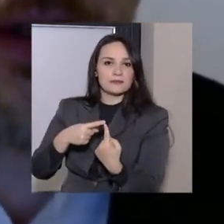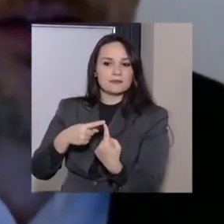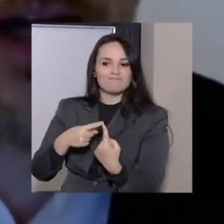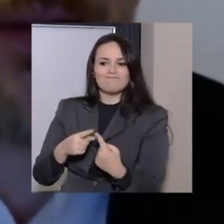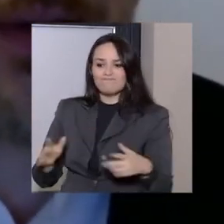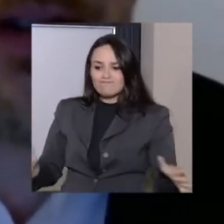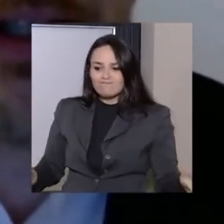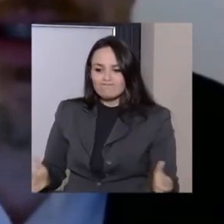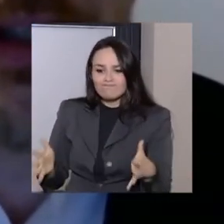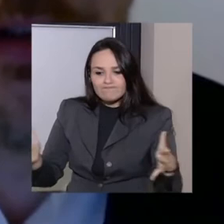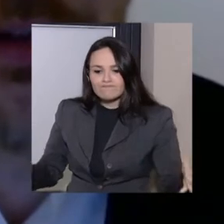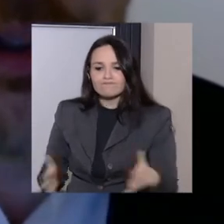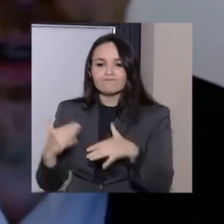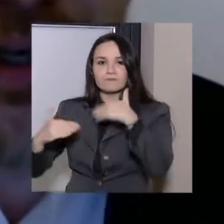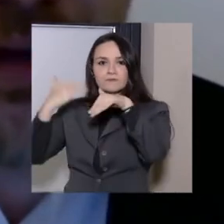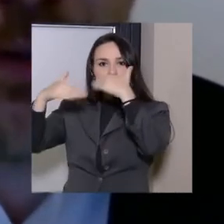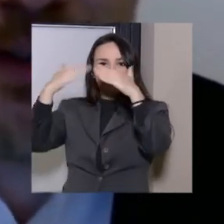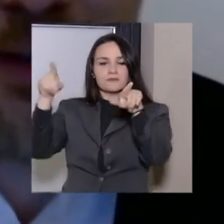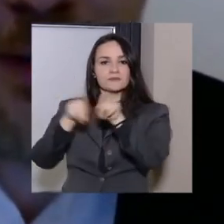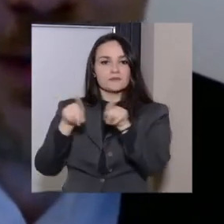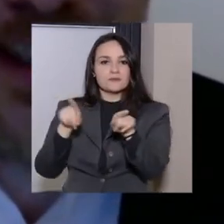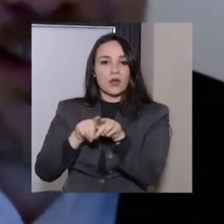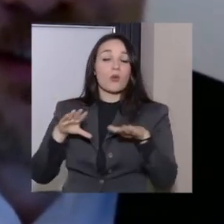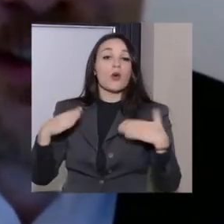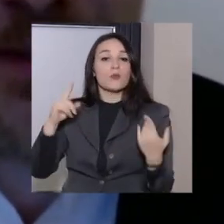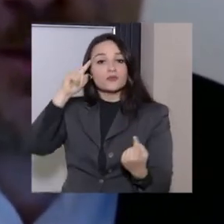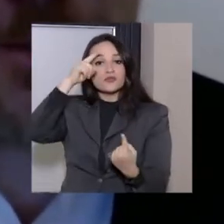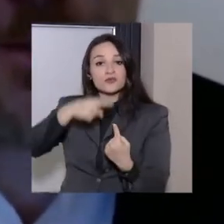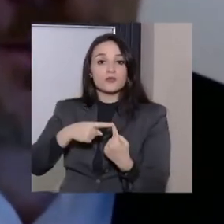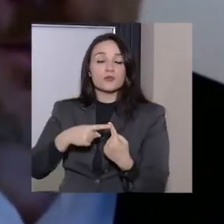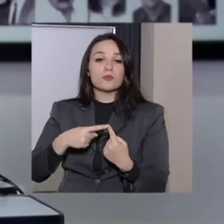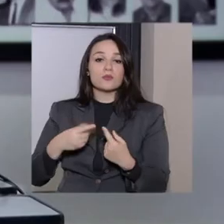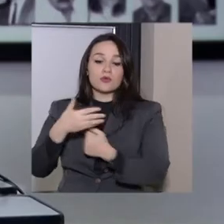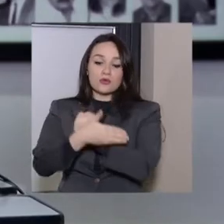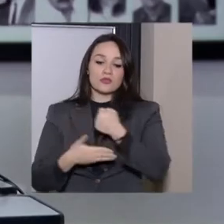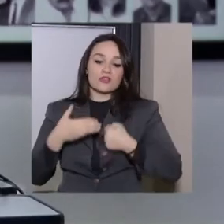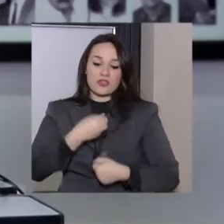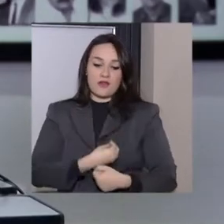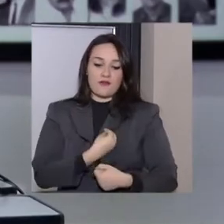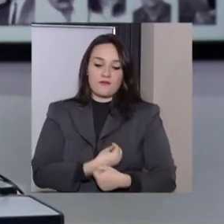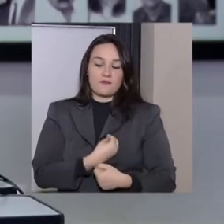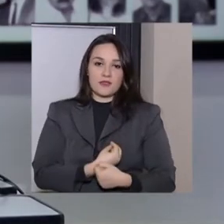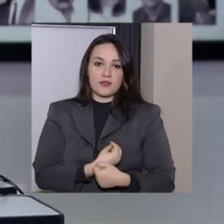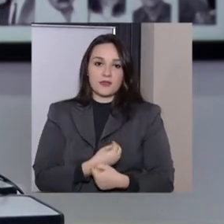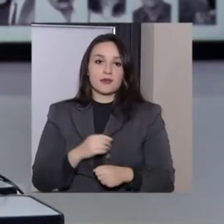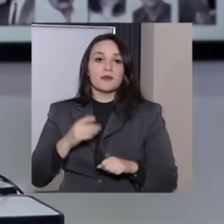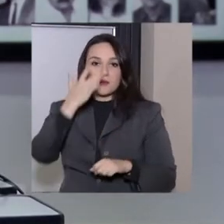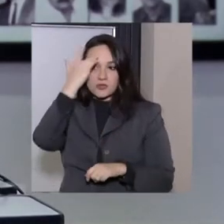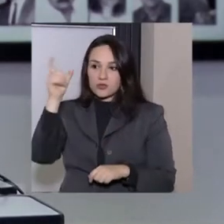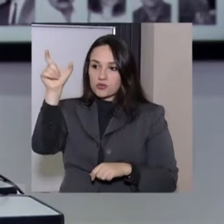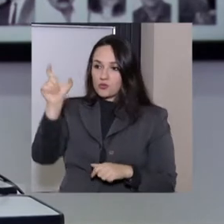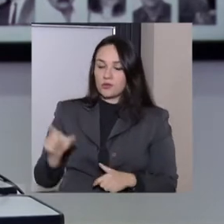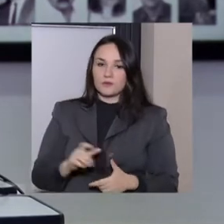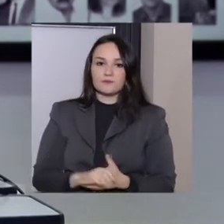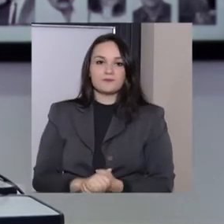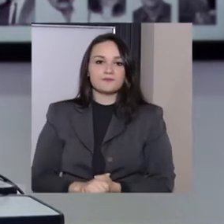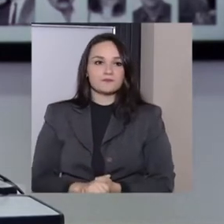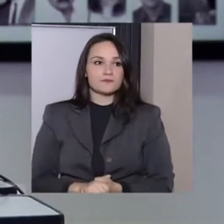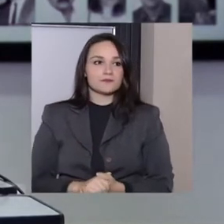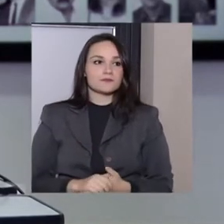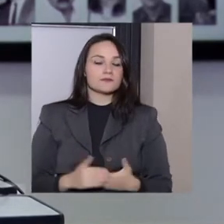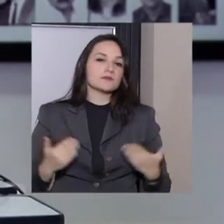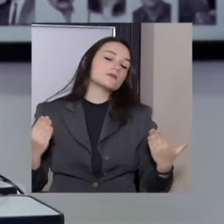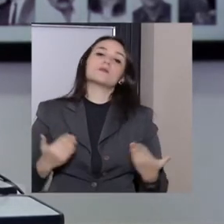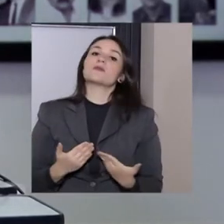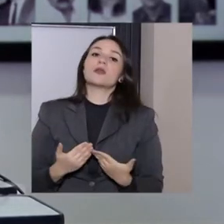em primeiro lugar, protegendo a pessoa humana e a vida. Professor, agora falando um pouco, mudar um pouquinho de assunto, na